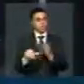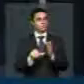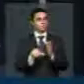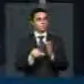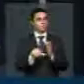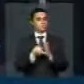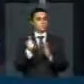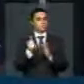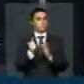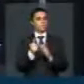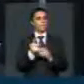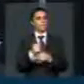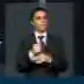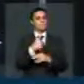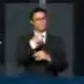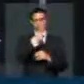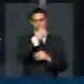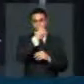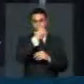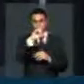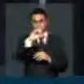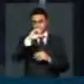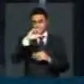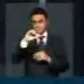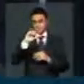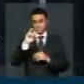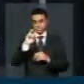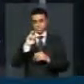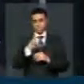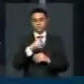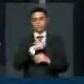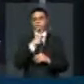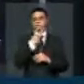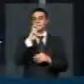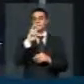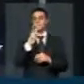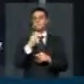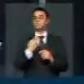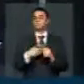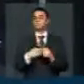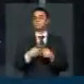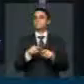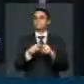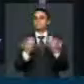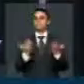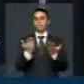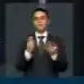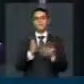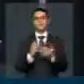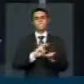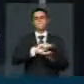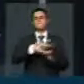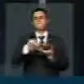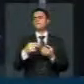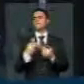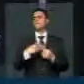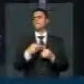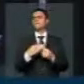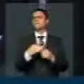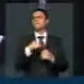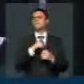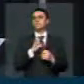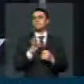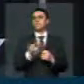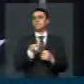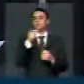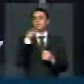35 cidades. Desde então, inúmeros municípios de vários Estados prestigiam o evento, com a inclusão de mais de um milhão de